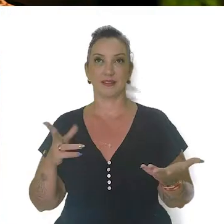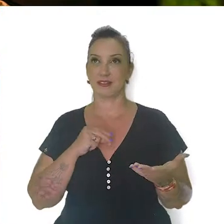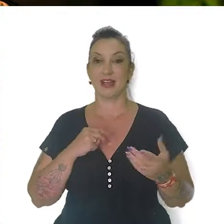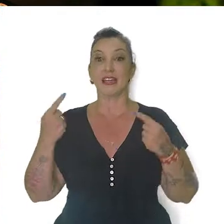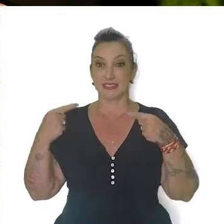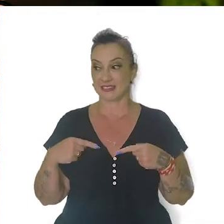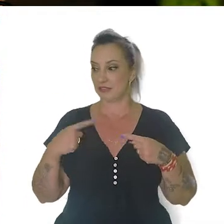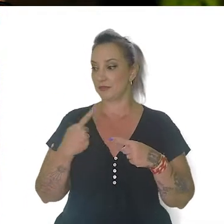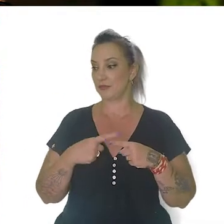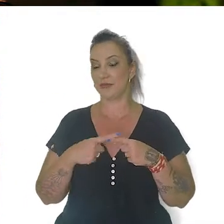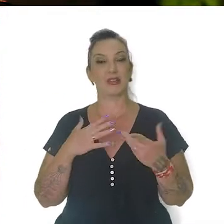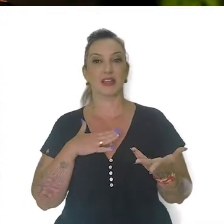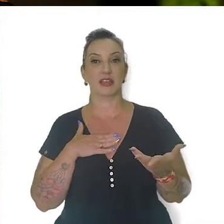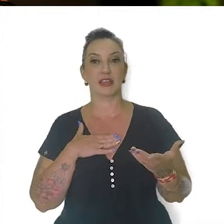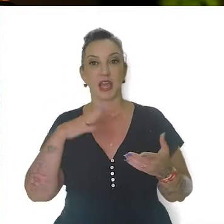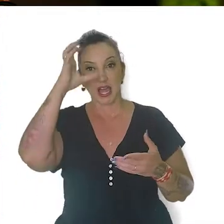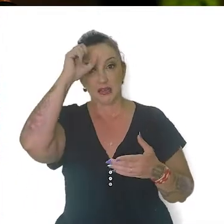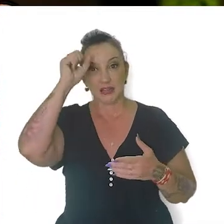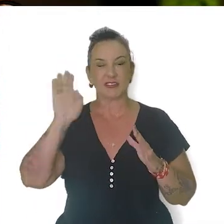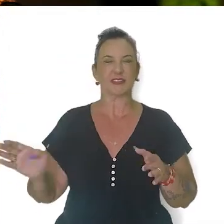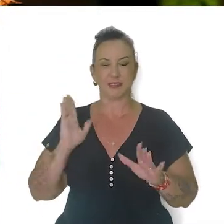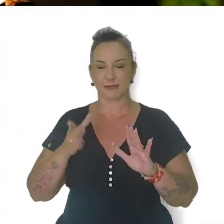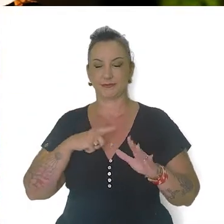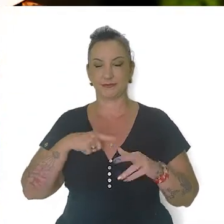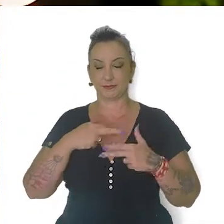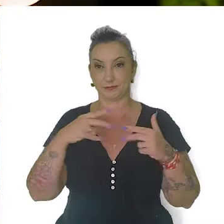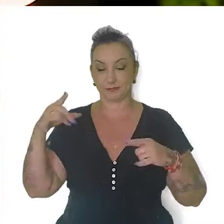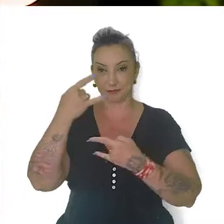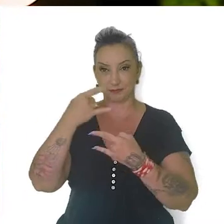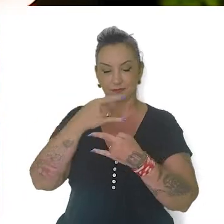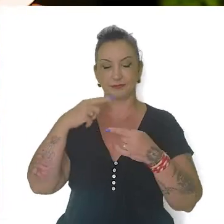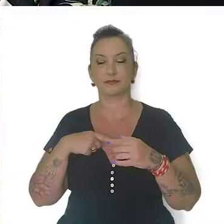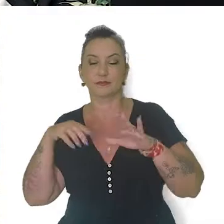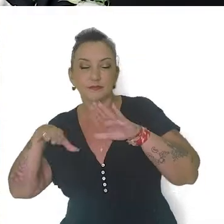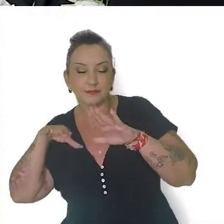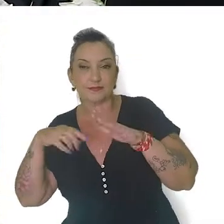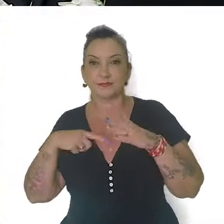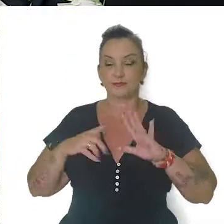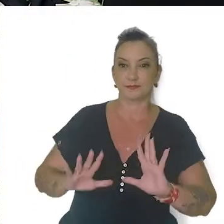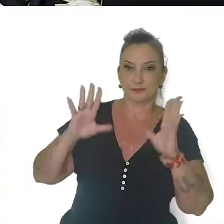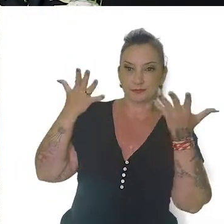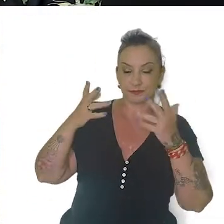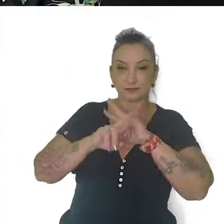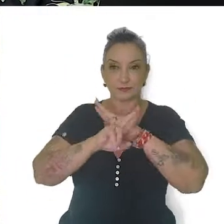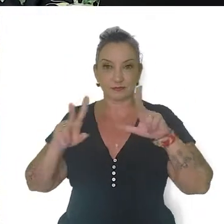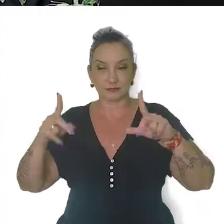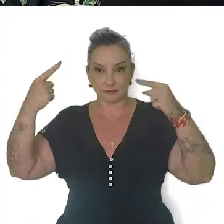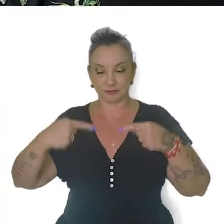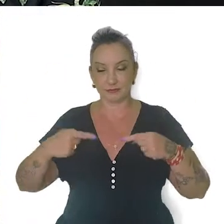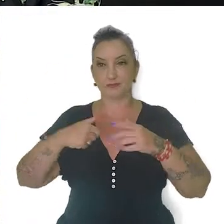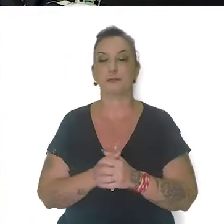Nossa, foi um desafio, né? Porque eu tava aprendendo, eu já sabia fazer as minhas lives discotecando, mas fazer um festival era um